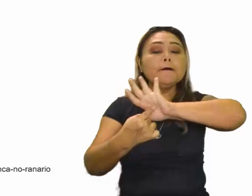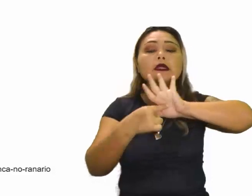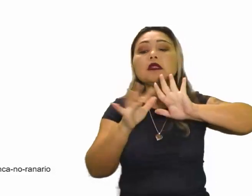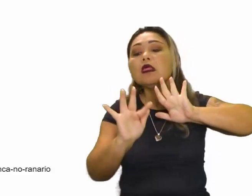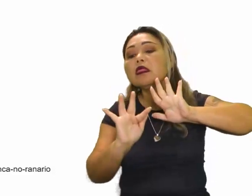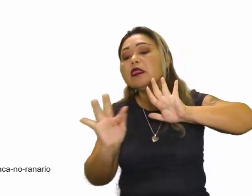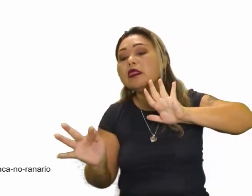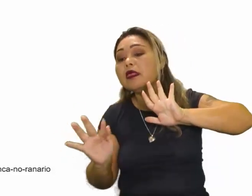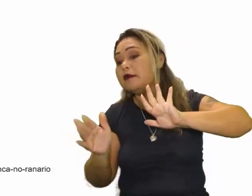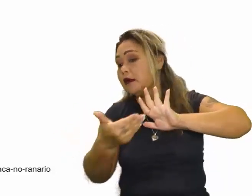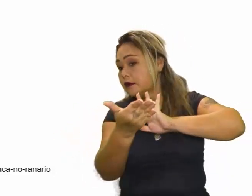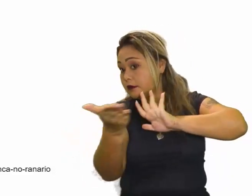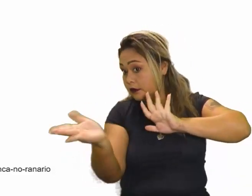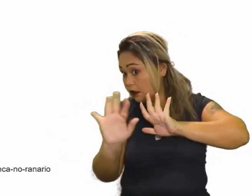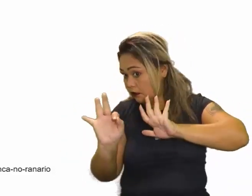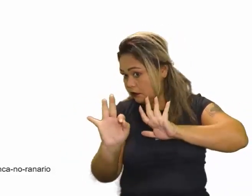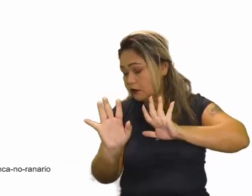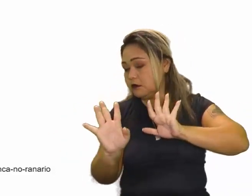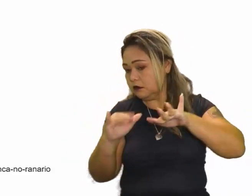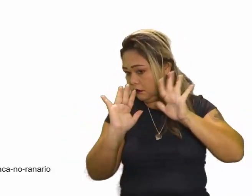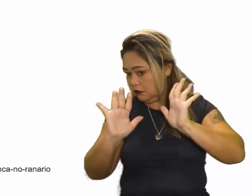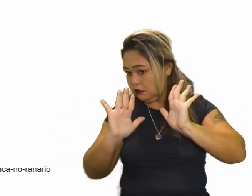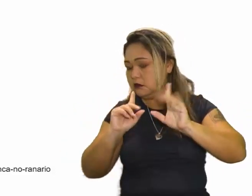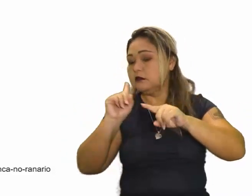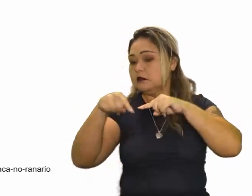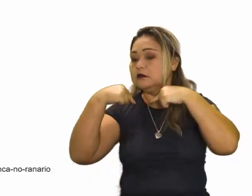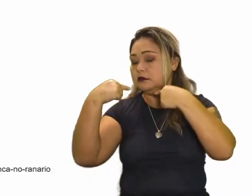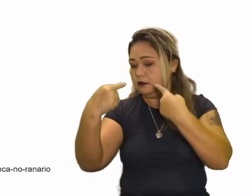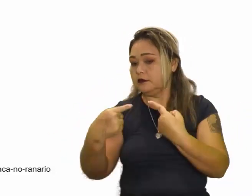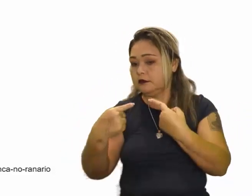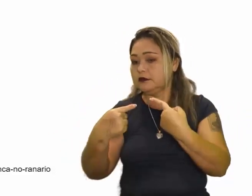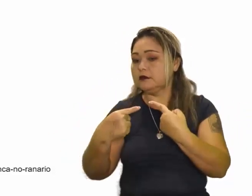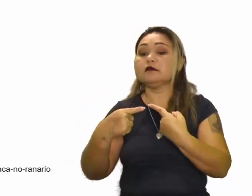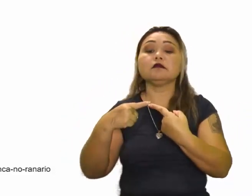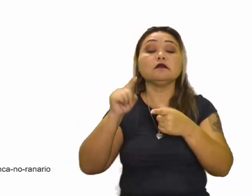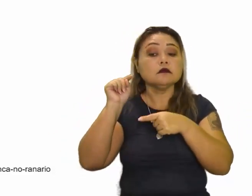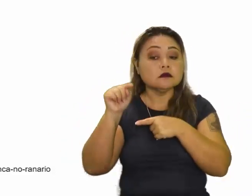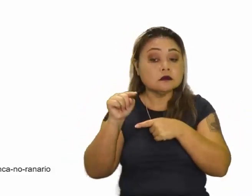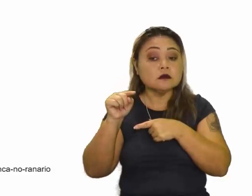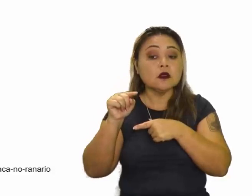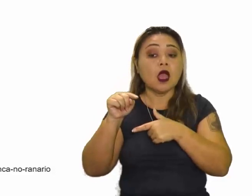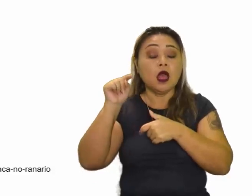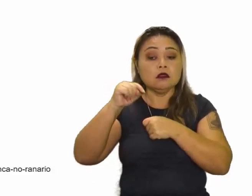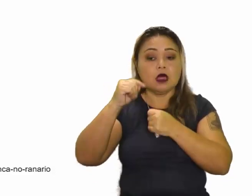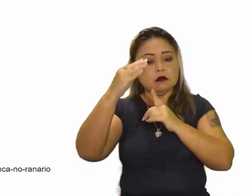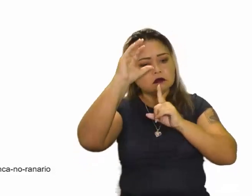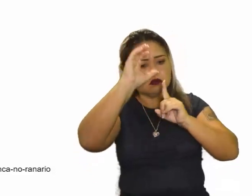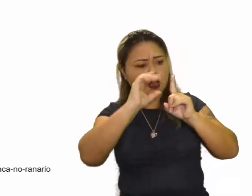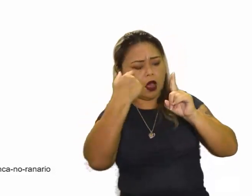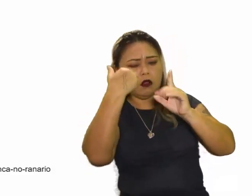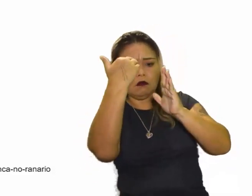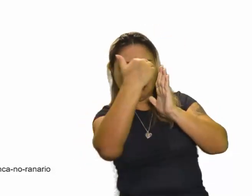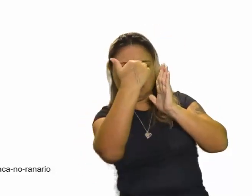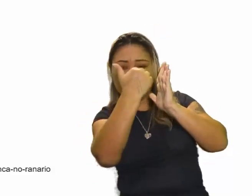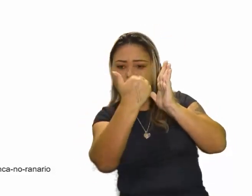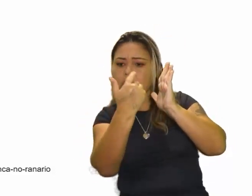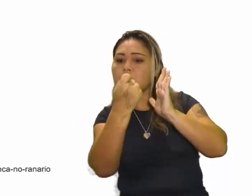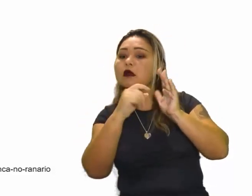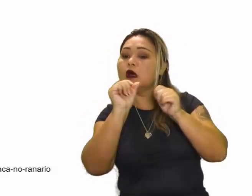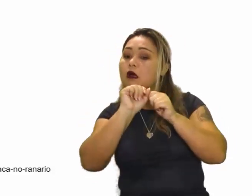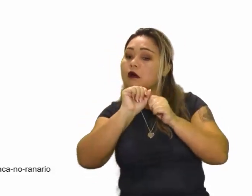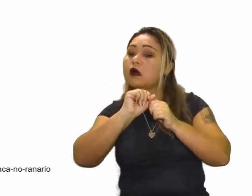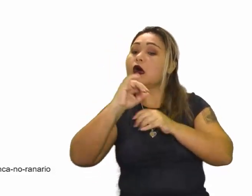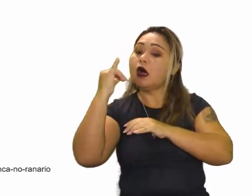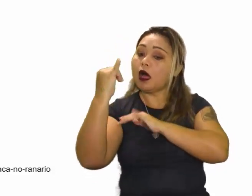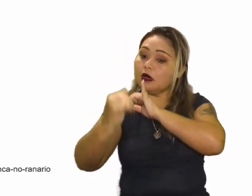dessa criação para vocês, tá bom, gente? Nós vamos fazer isso. E aí, pelo nosso calendário, a gente avisa vocês para